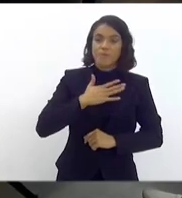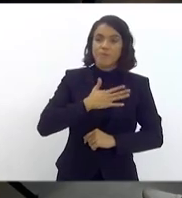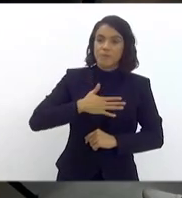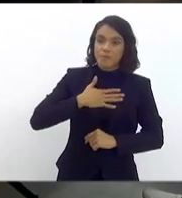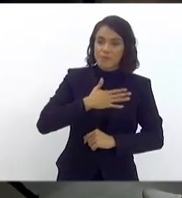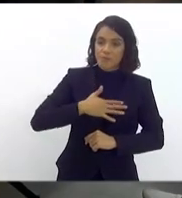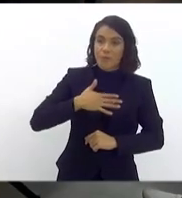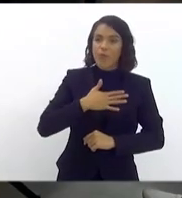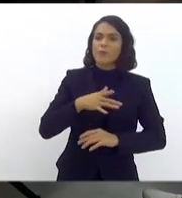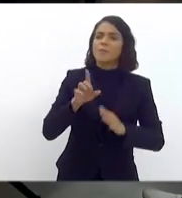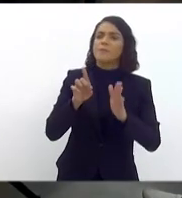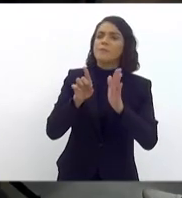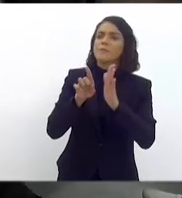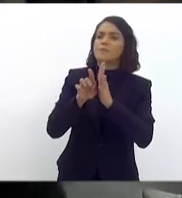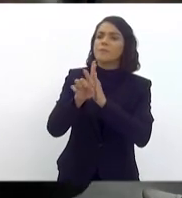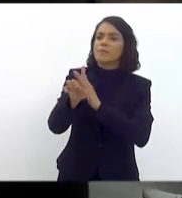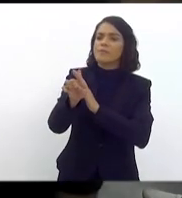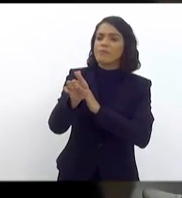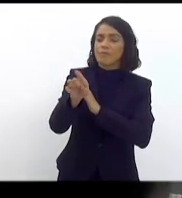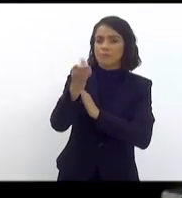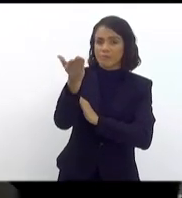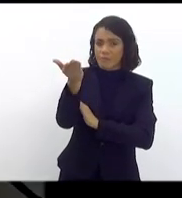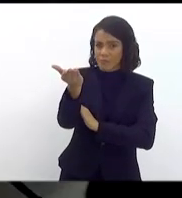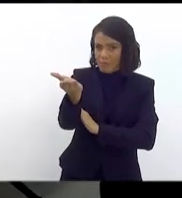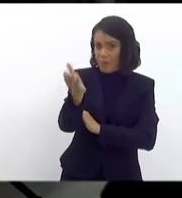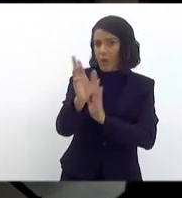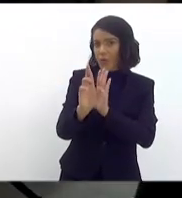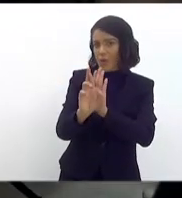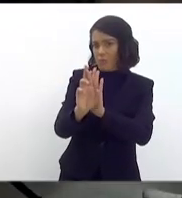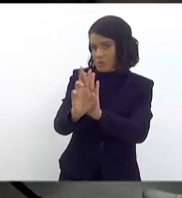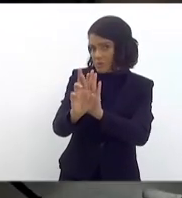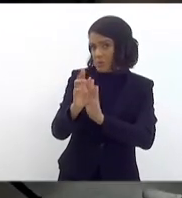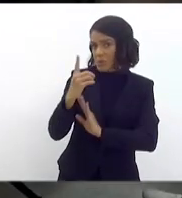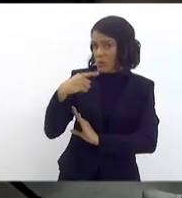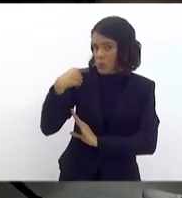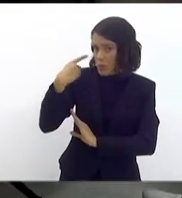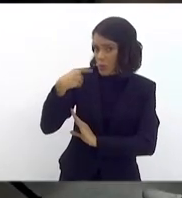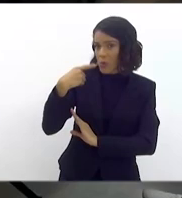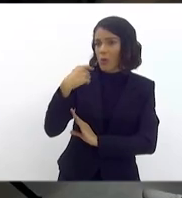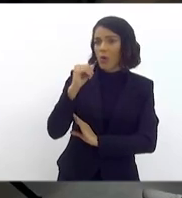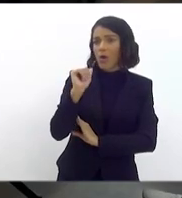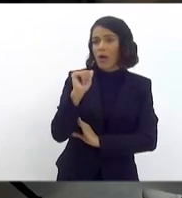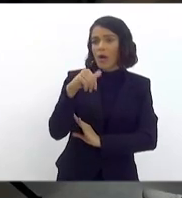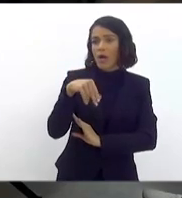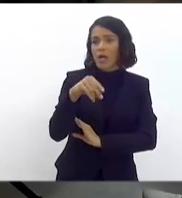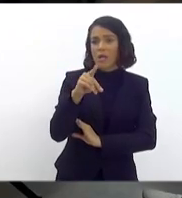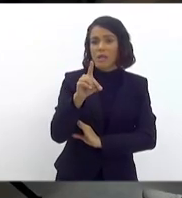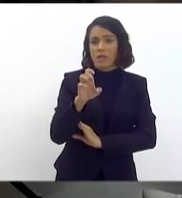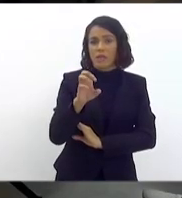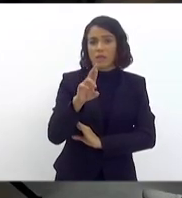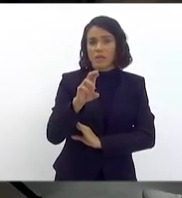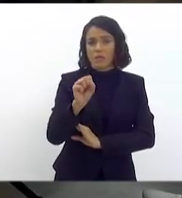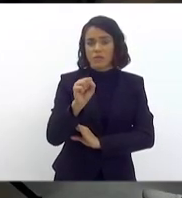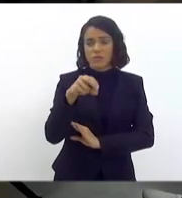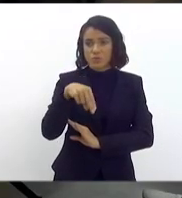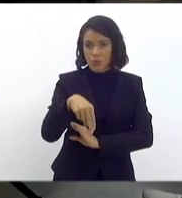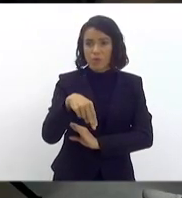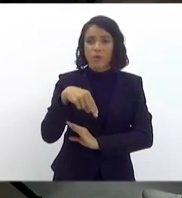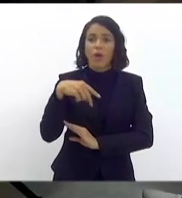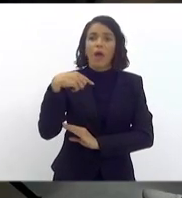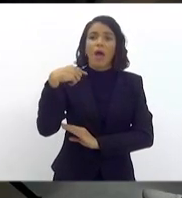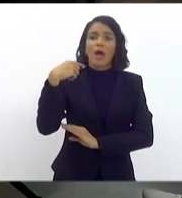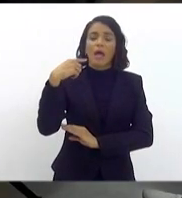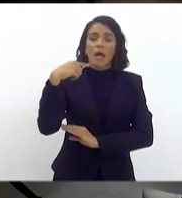eu gostaria de fazer uma pergunta ao representante, doutor Anderson Ferreira Pinto, advogado do Grupo